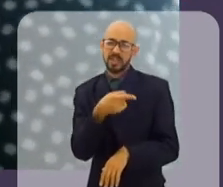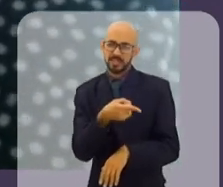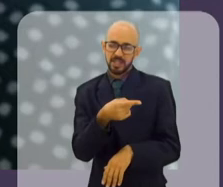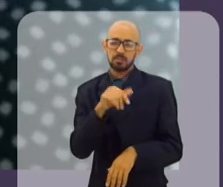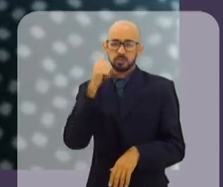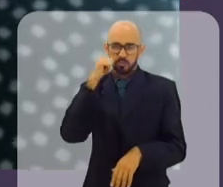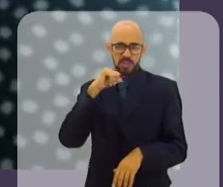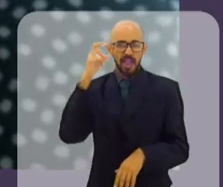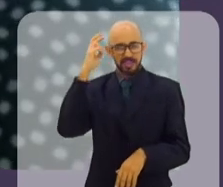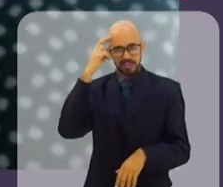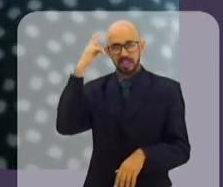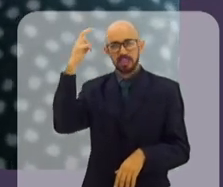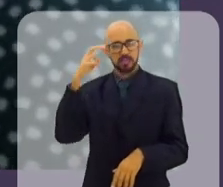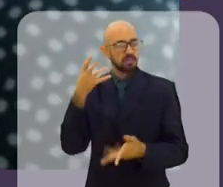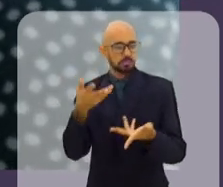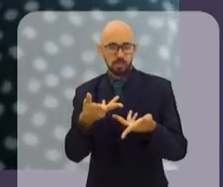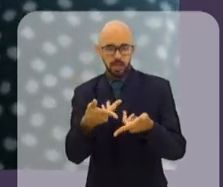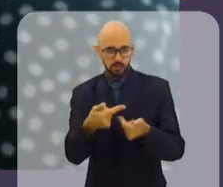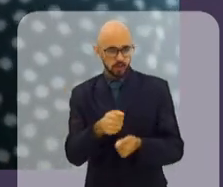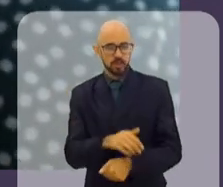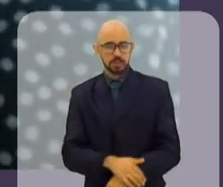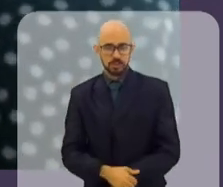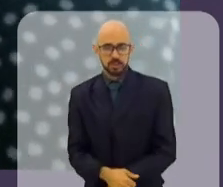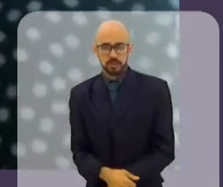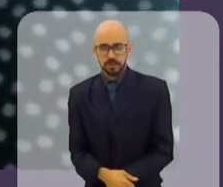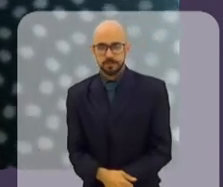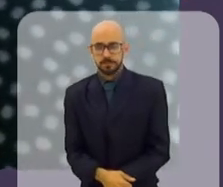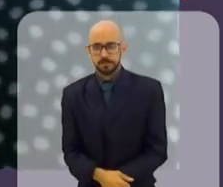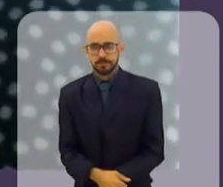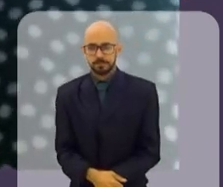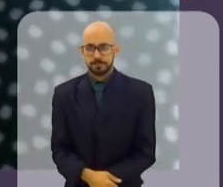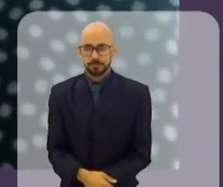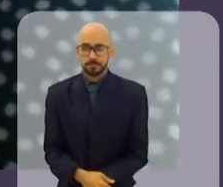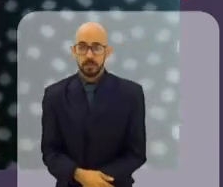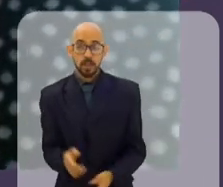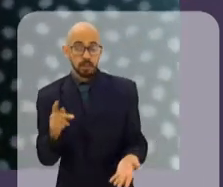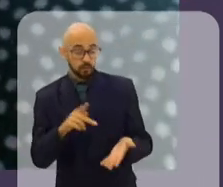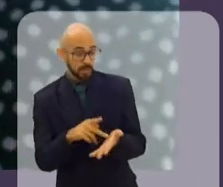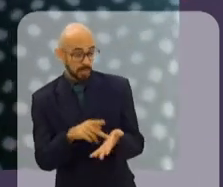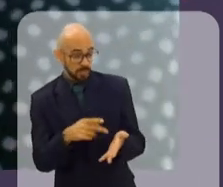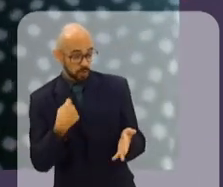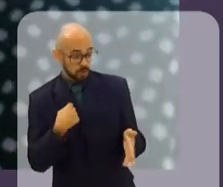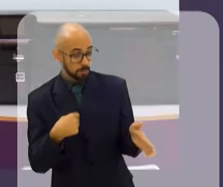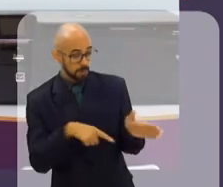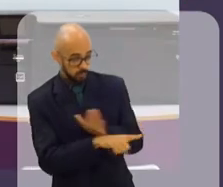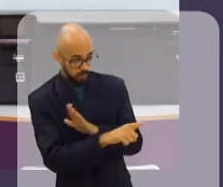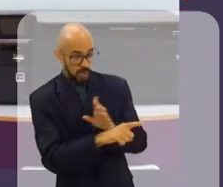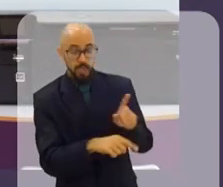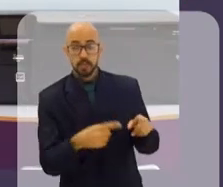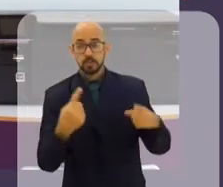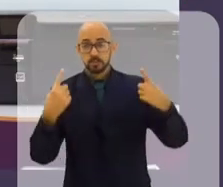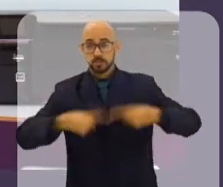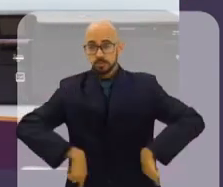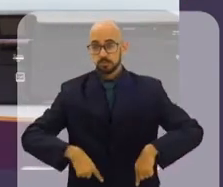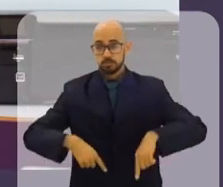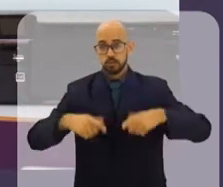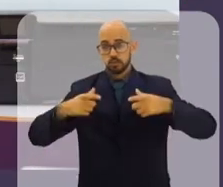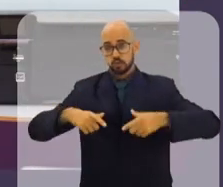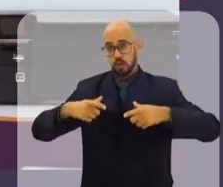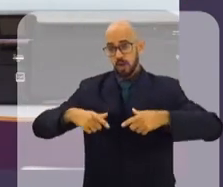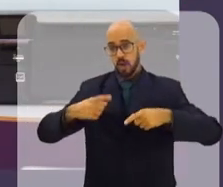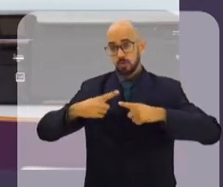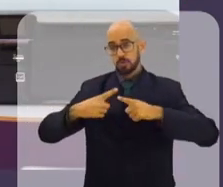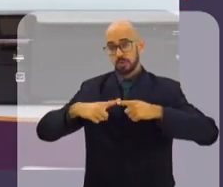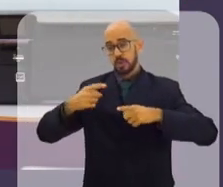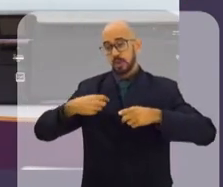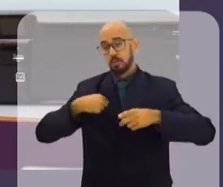humanidade mulheres intelectuais fantásticas. Na verdade, eu fiz essa pergunta para vocês da disputa de espaço